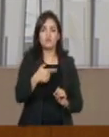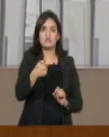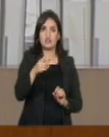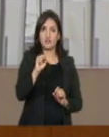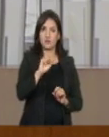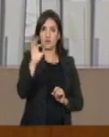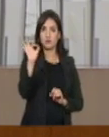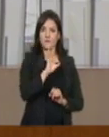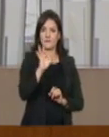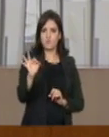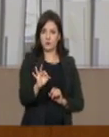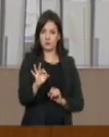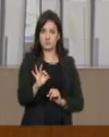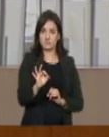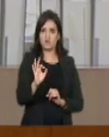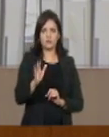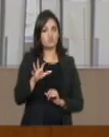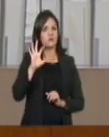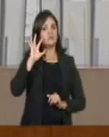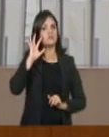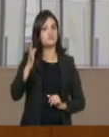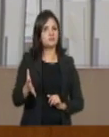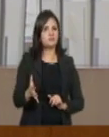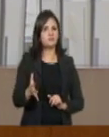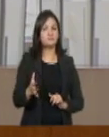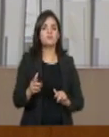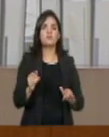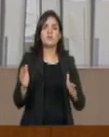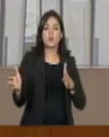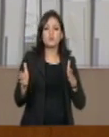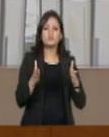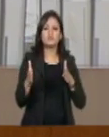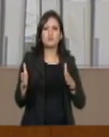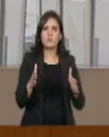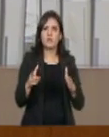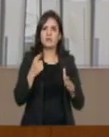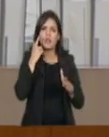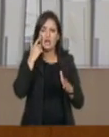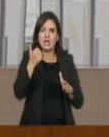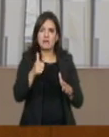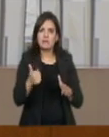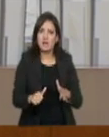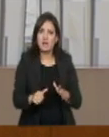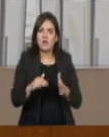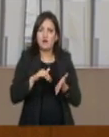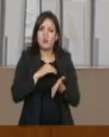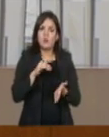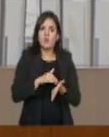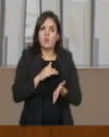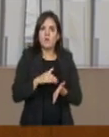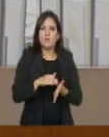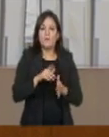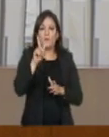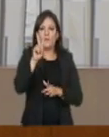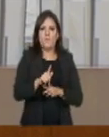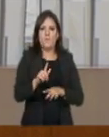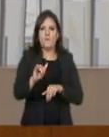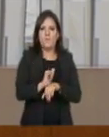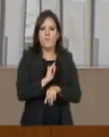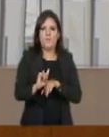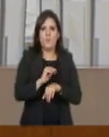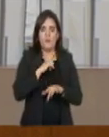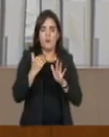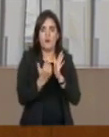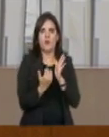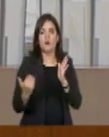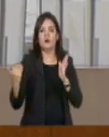4,78%. Essa variação, conforme a análise da Secretaria de Gestão Estratégica, representa um acréscimo no volume